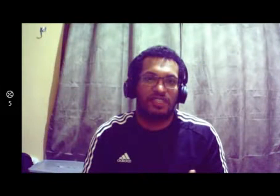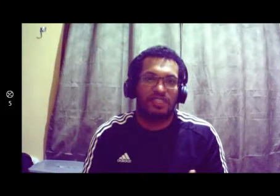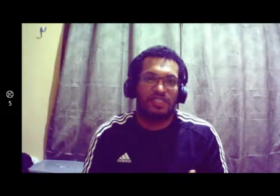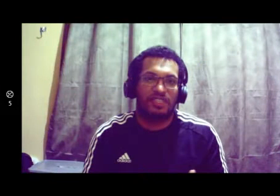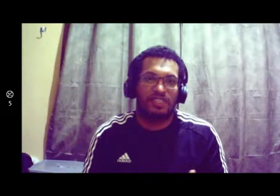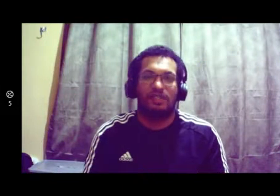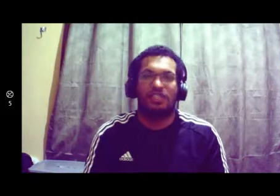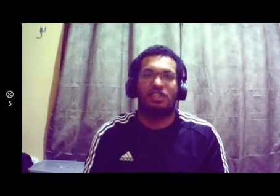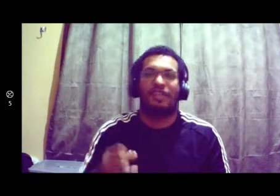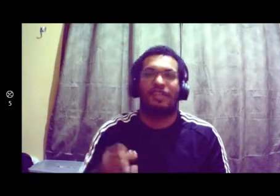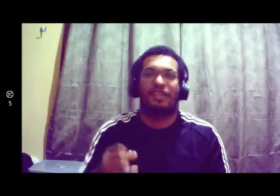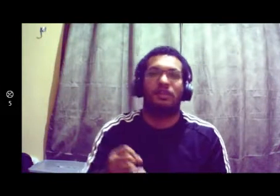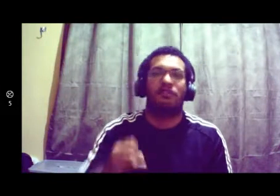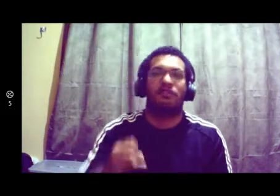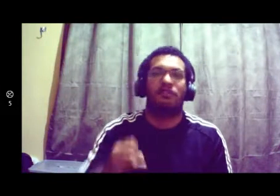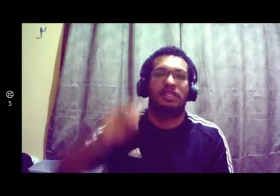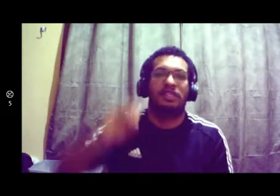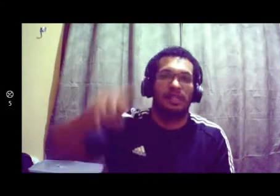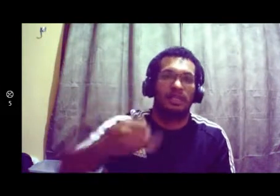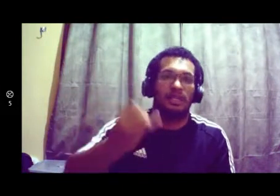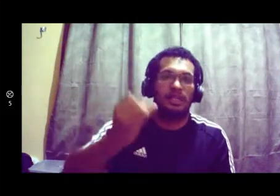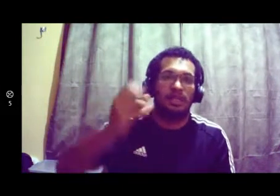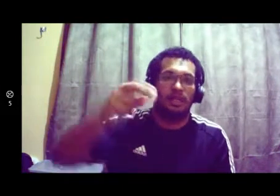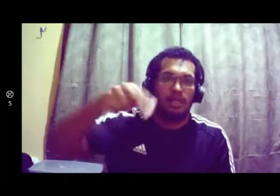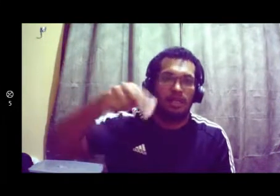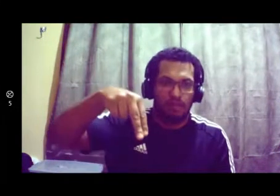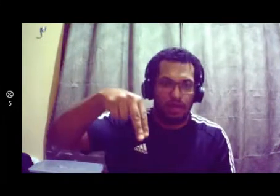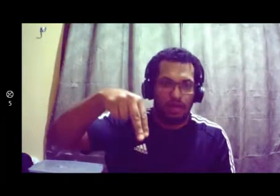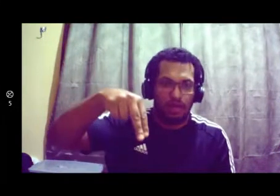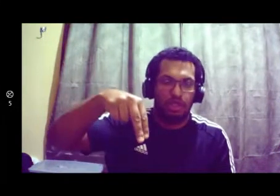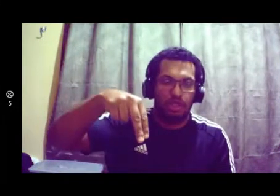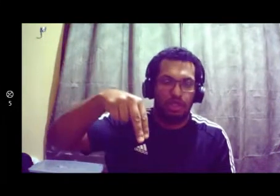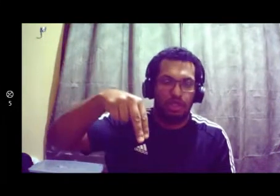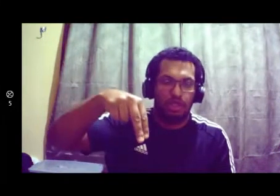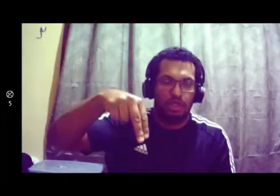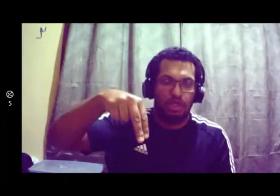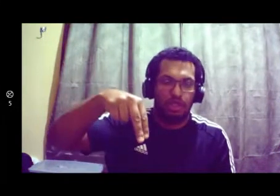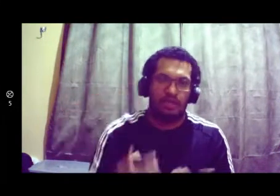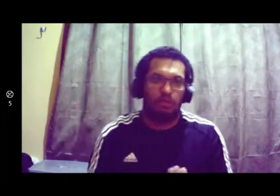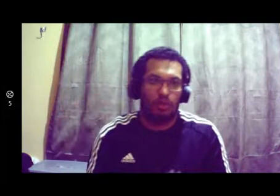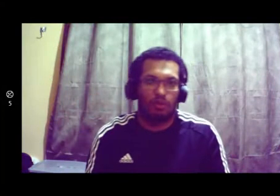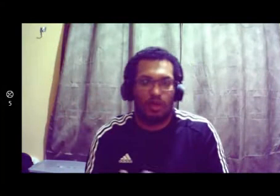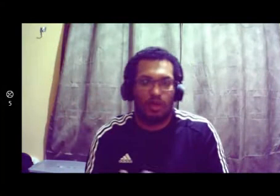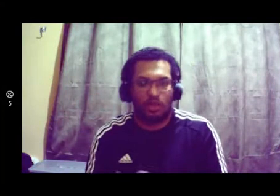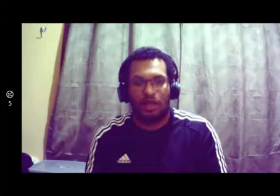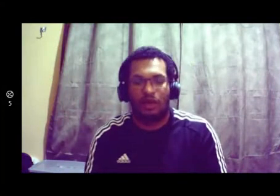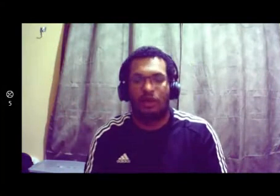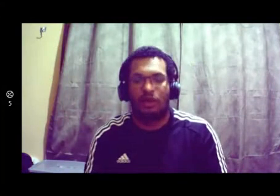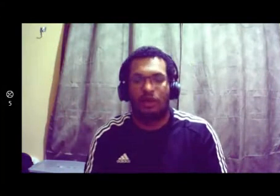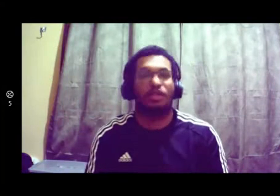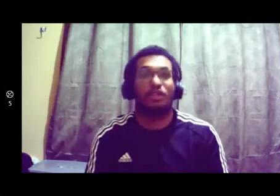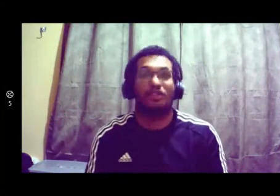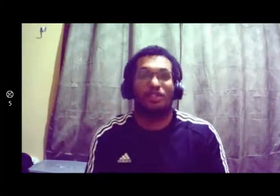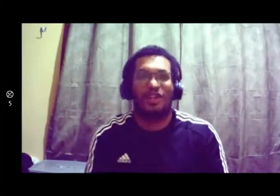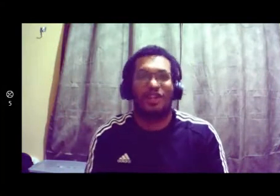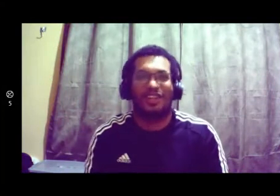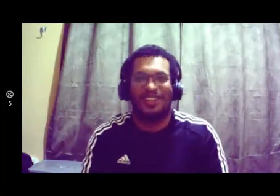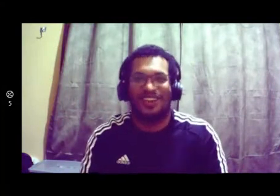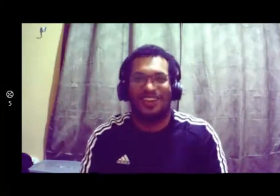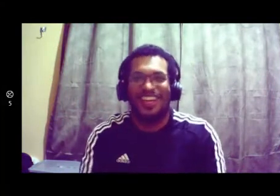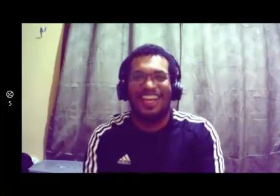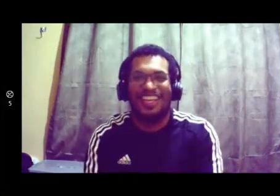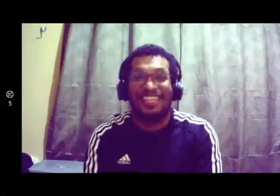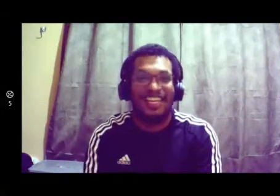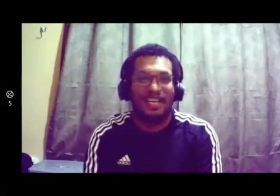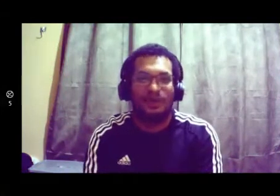comum é fazer assim. Se você só fazer assim, é melhor. JN, aí ficaria um pouco melhor. Jornal, eu ia falar Jornal